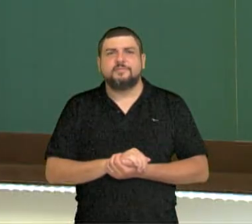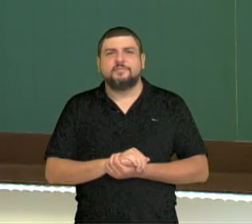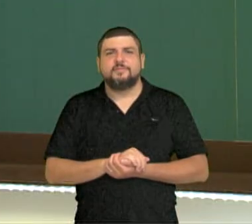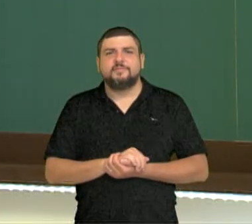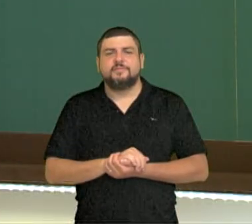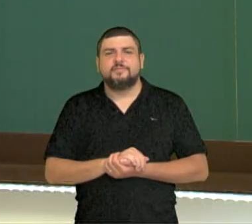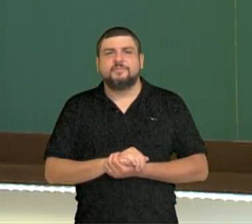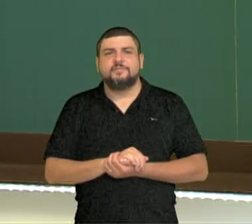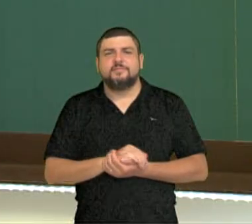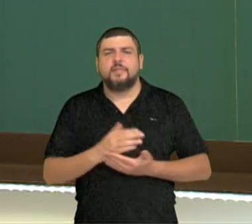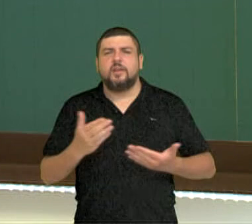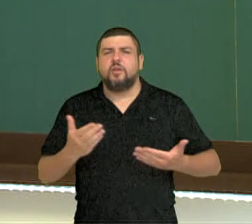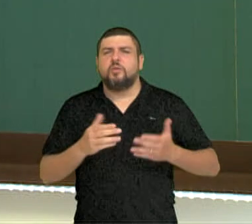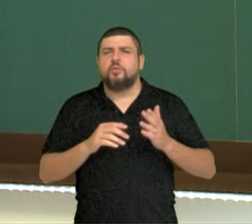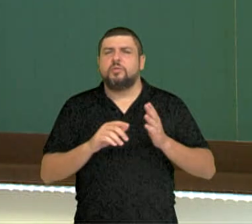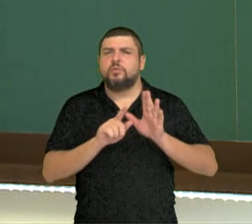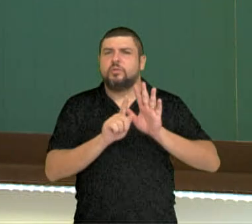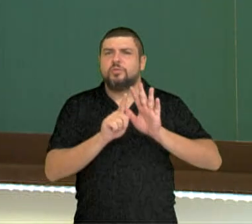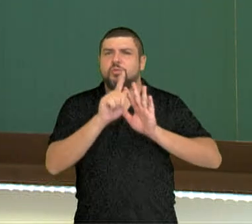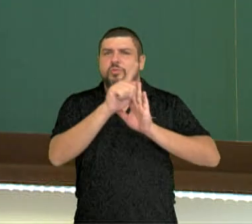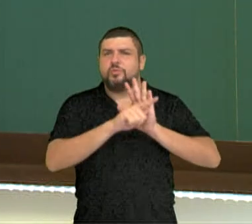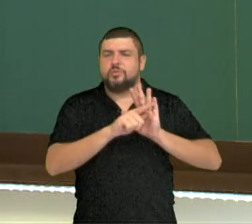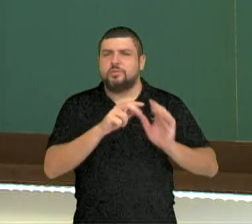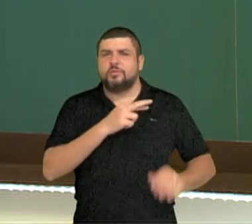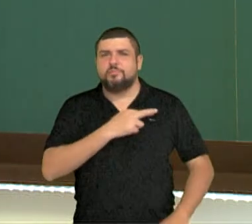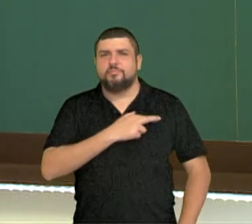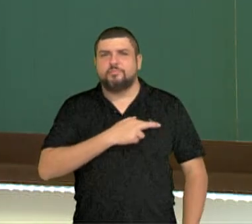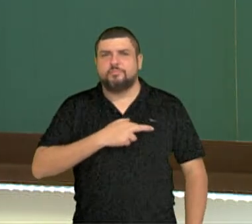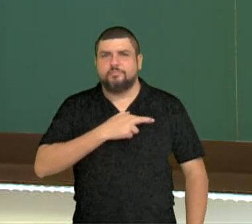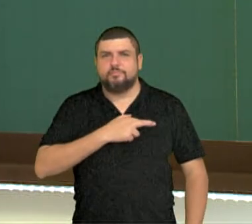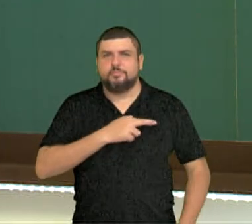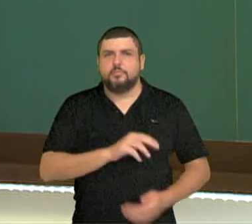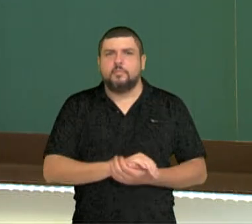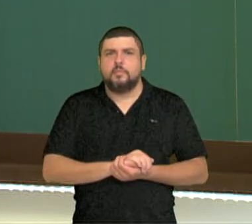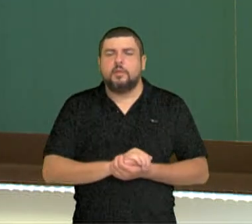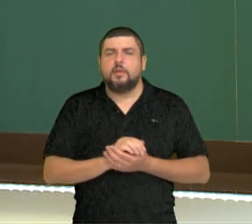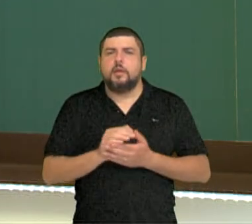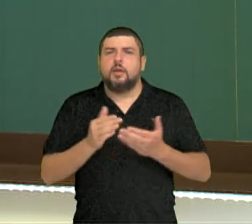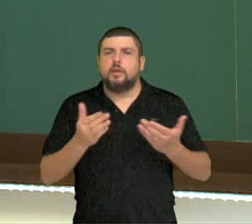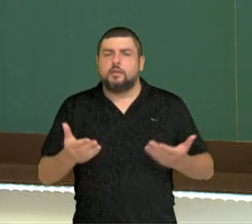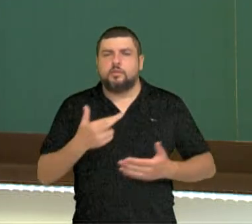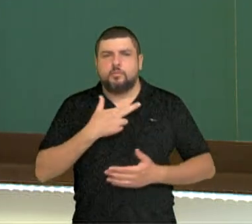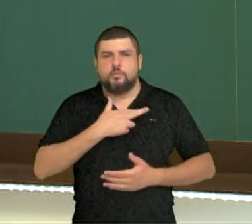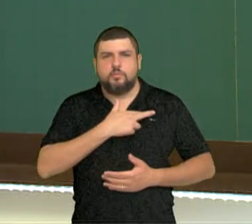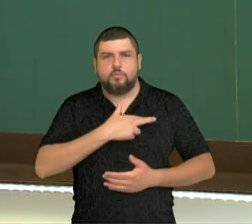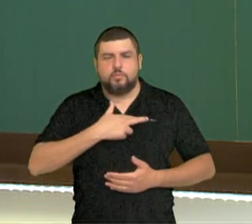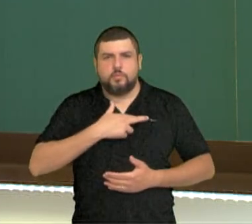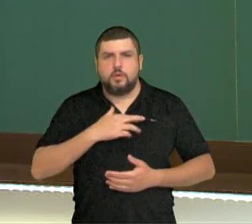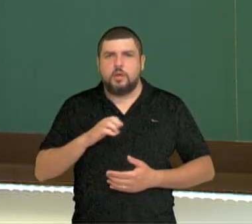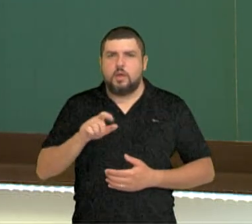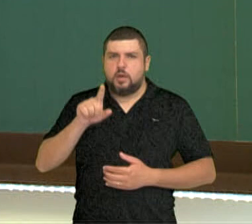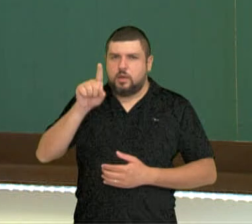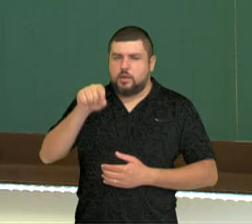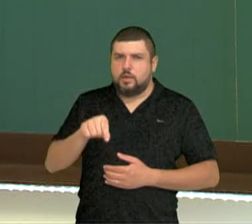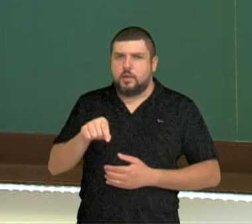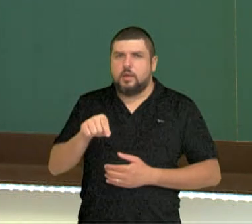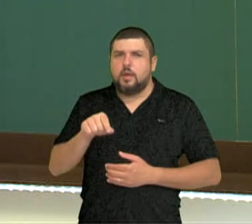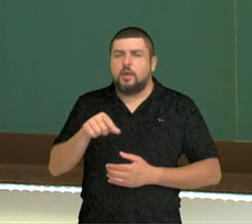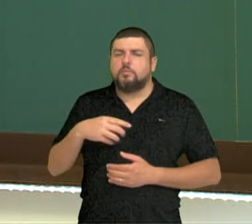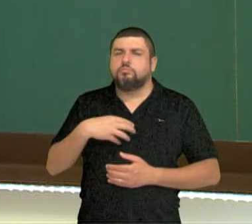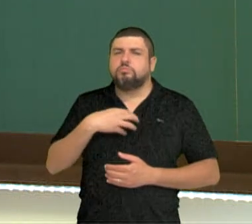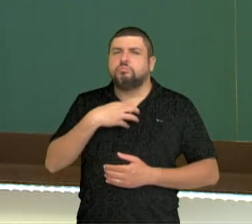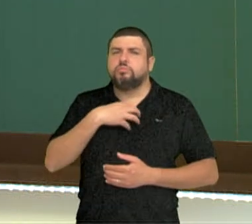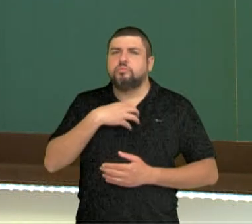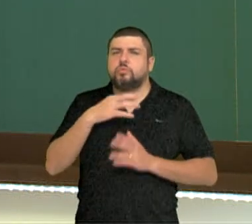Falando sobre o gênero textual romance, né? Então, o gênero textual romance, né, é uma forma